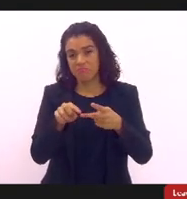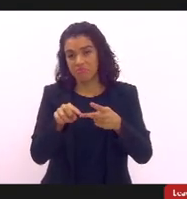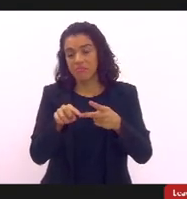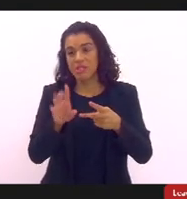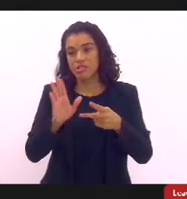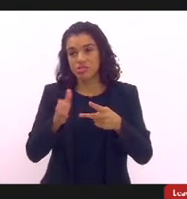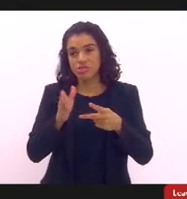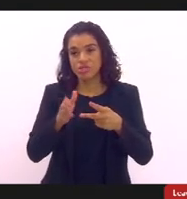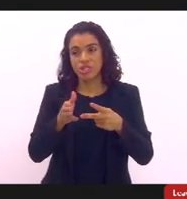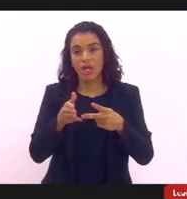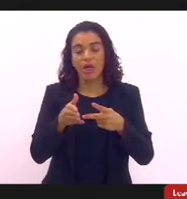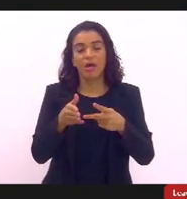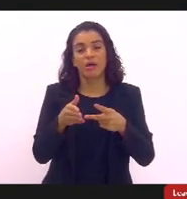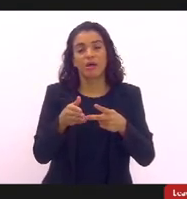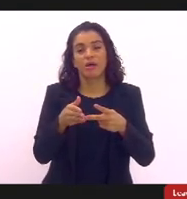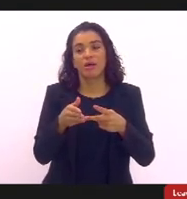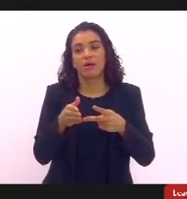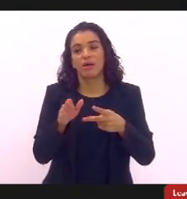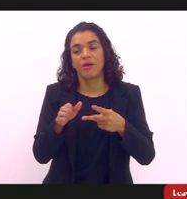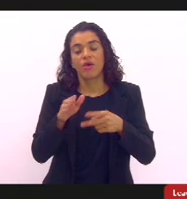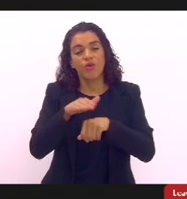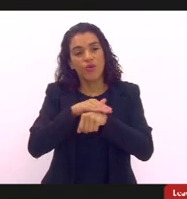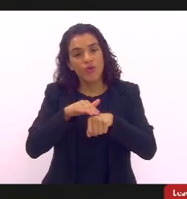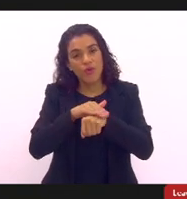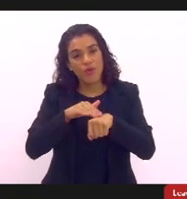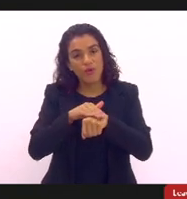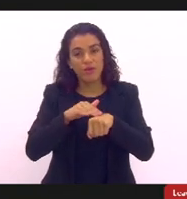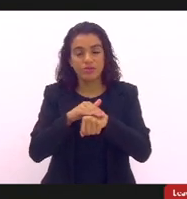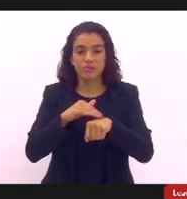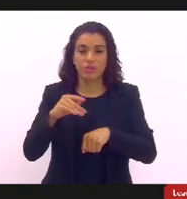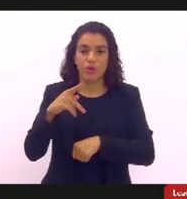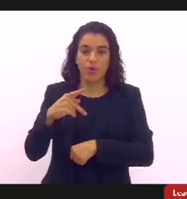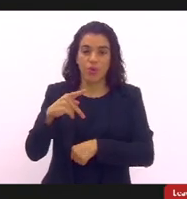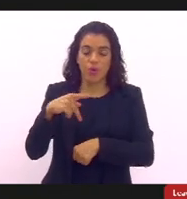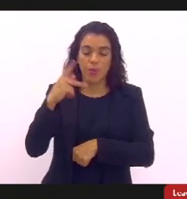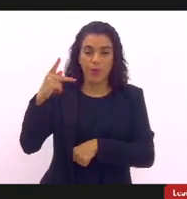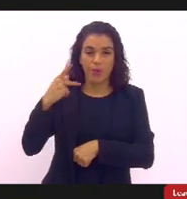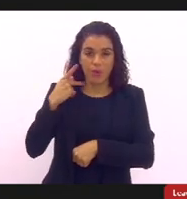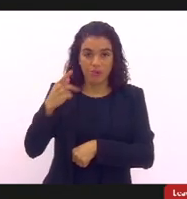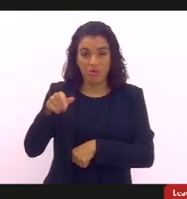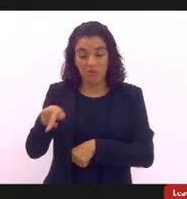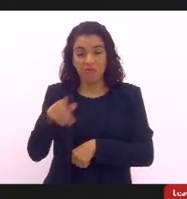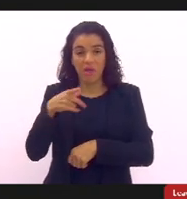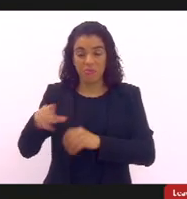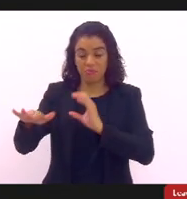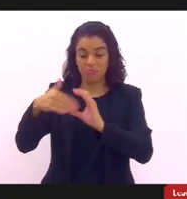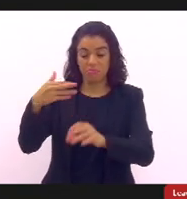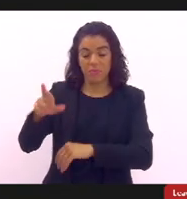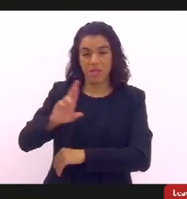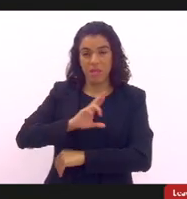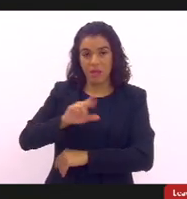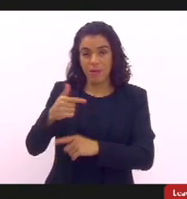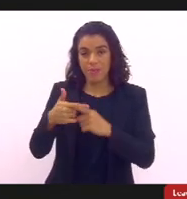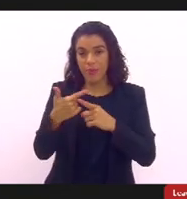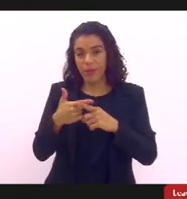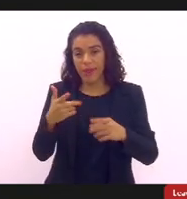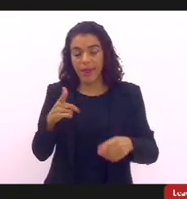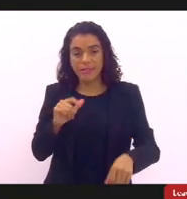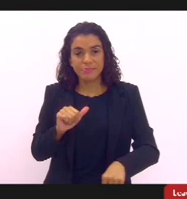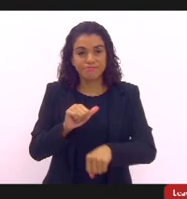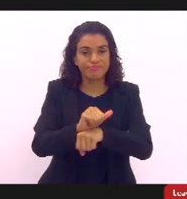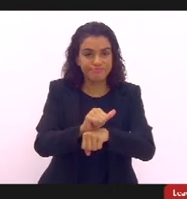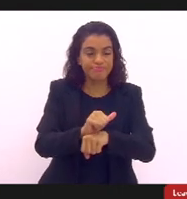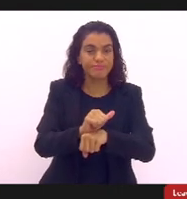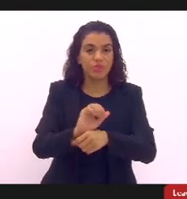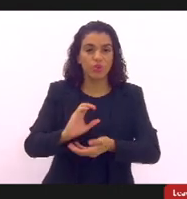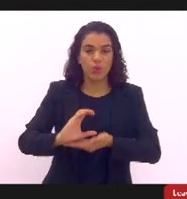está sendo, inclusive na sexta-feira nós conversamos com o procurador, ele vai mandar a resposta, porque essa interrupção do